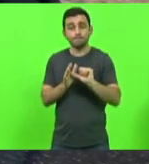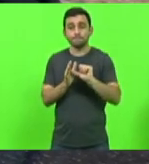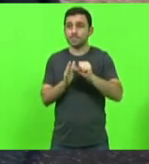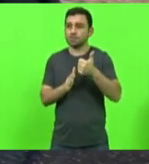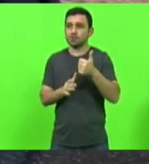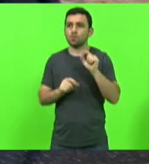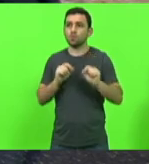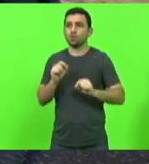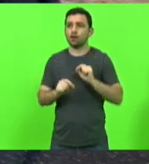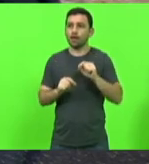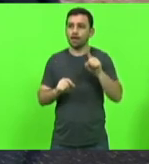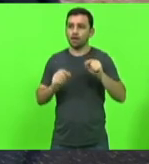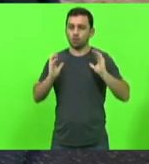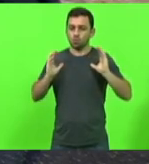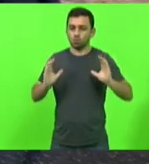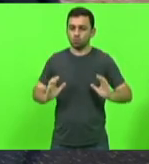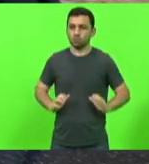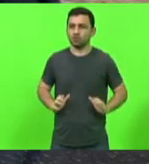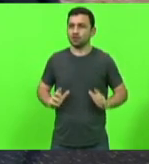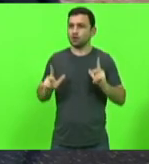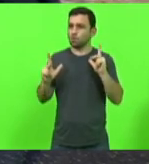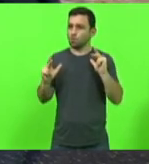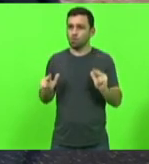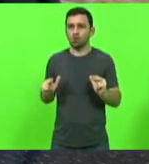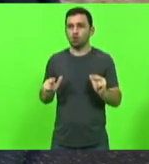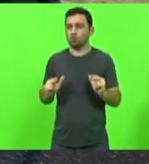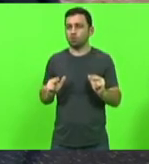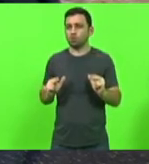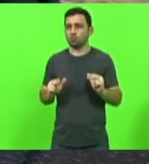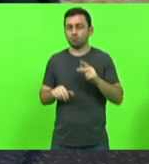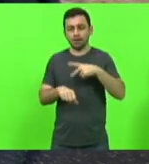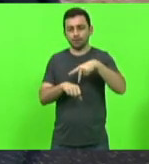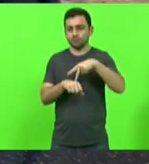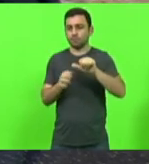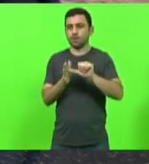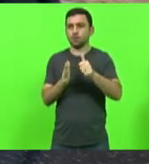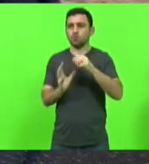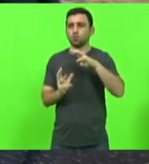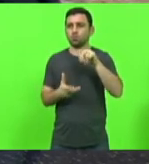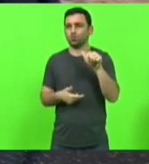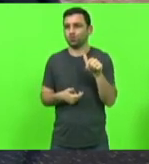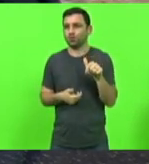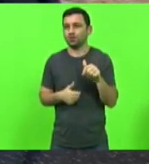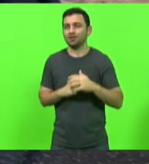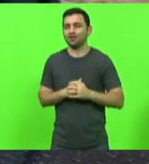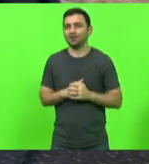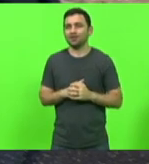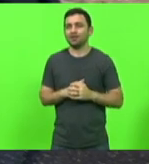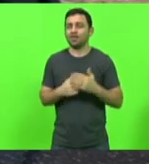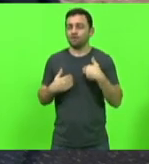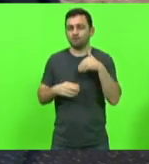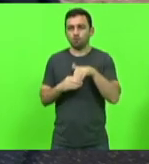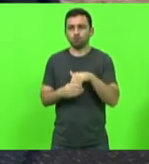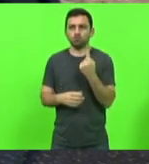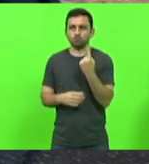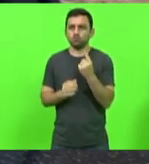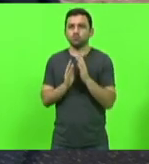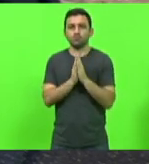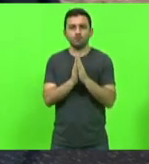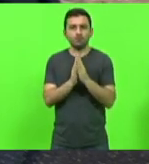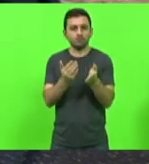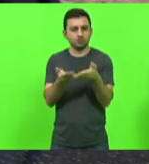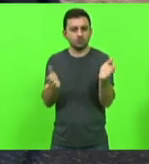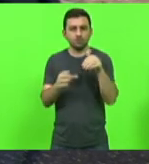fazer é nos comportar como se vivêssemos num país de primeiro mundo. Por isso, eu encaminho o meu voto 1 e peço o voto 1 a cada um dos